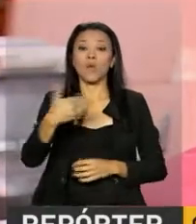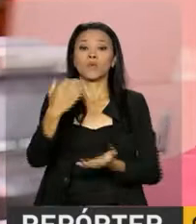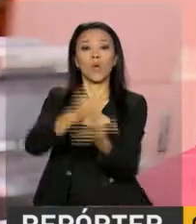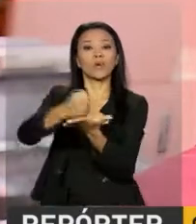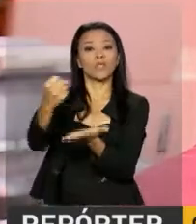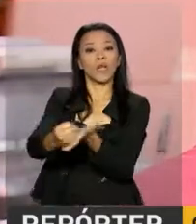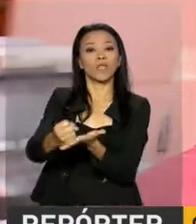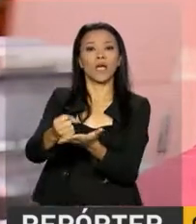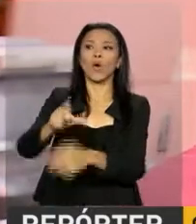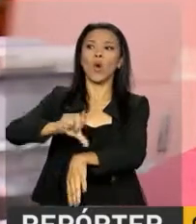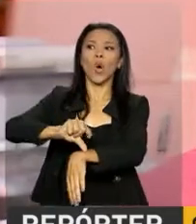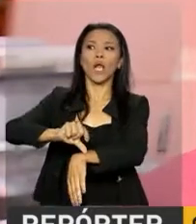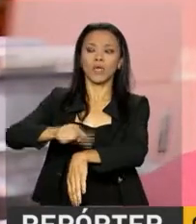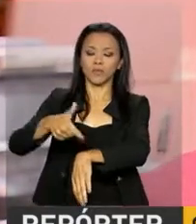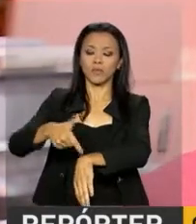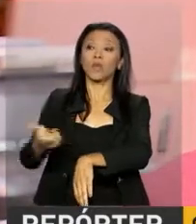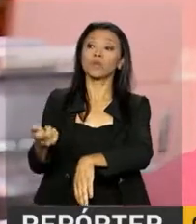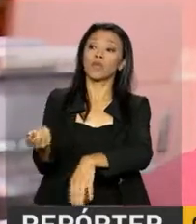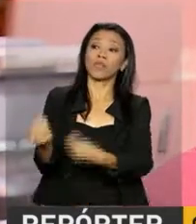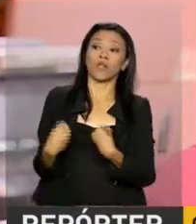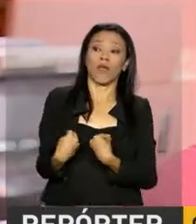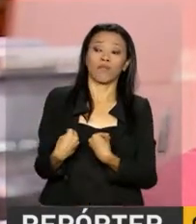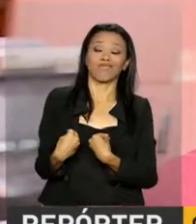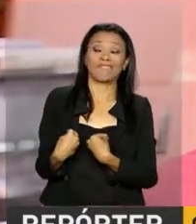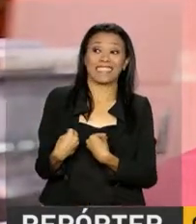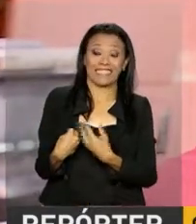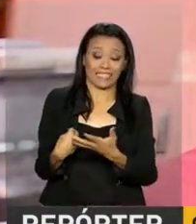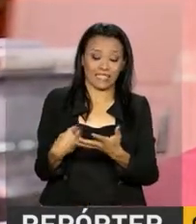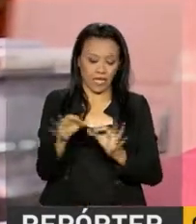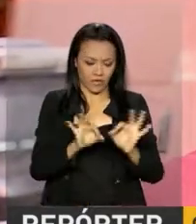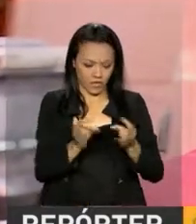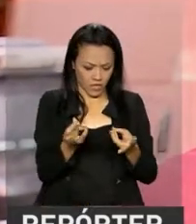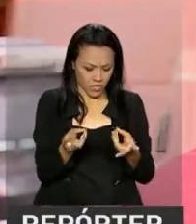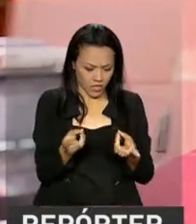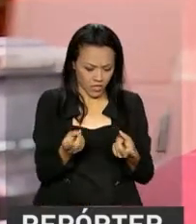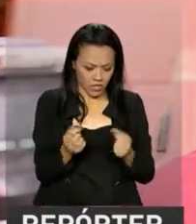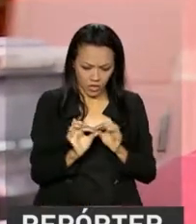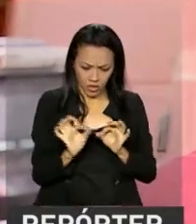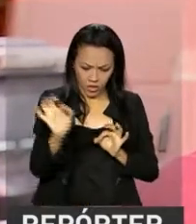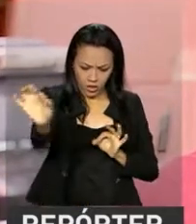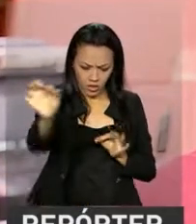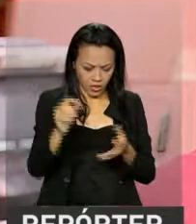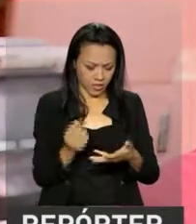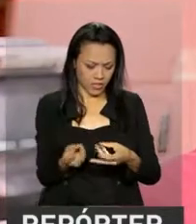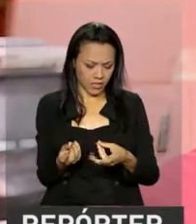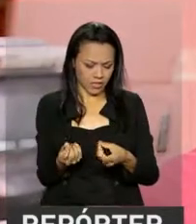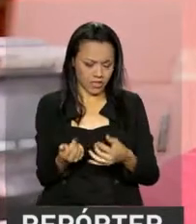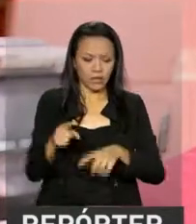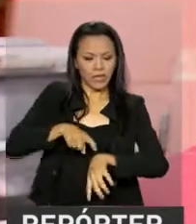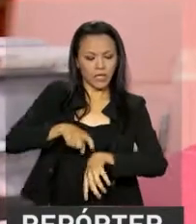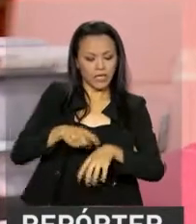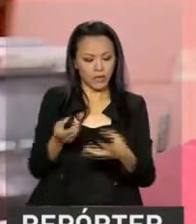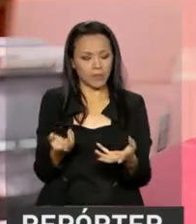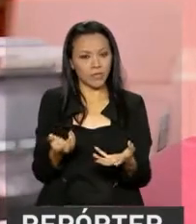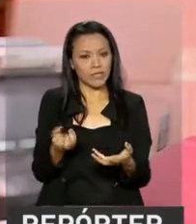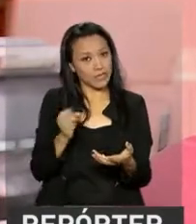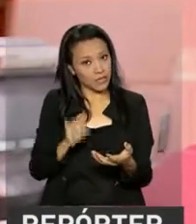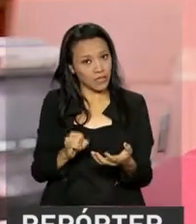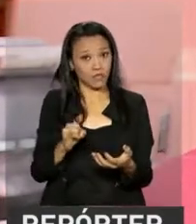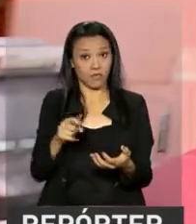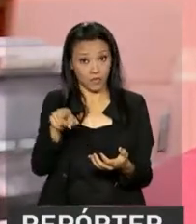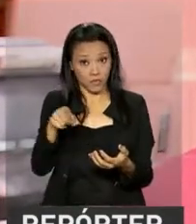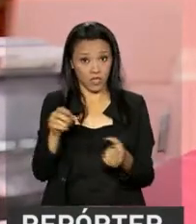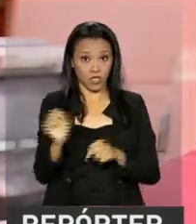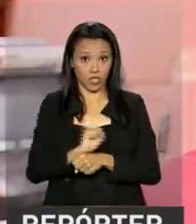carga e impõe horários e entregar sai a conta da distância o tempo você num rodar